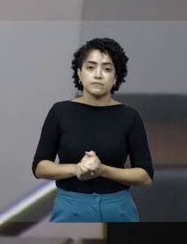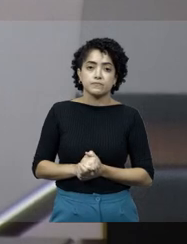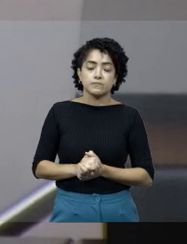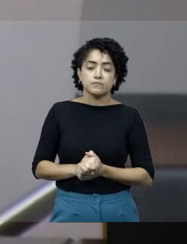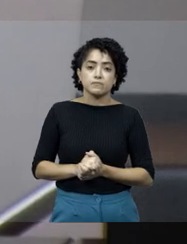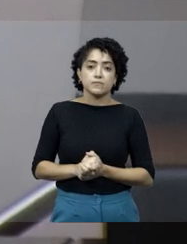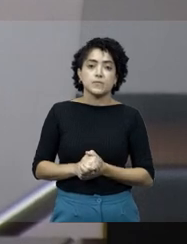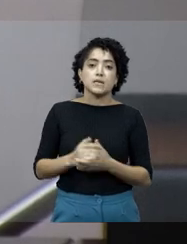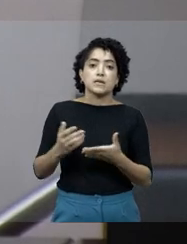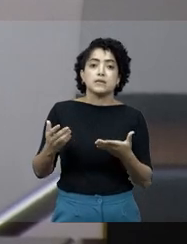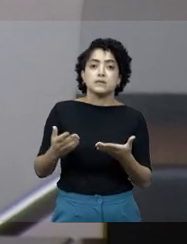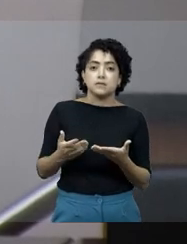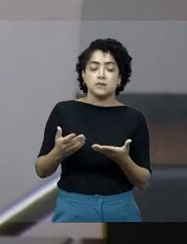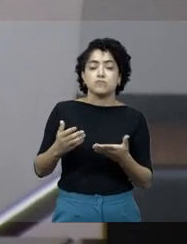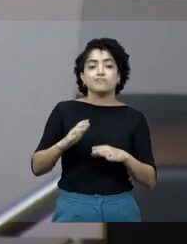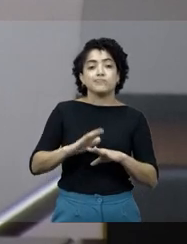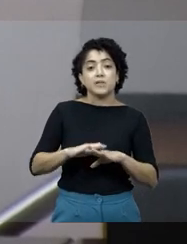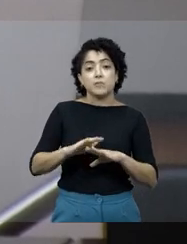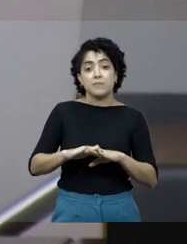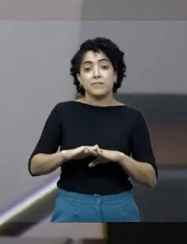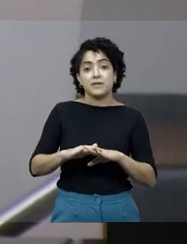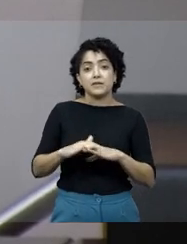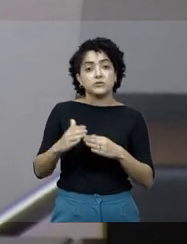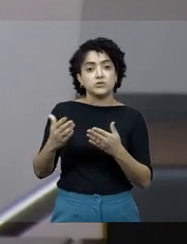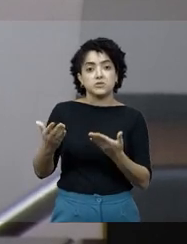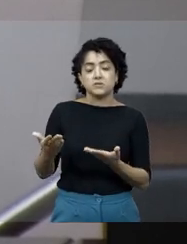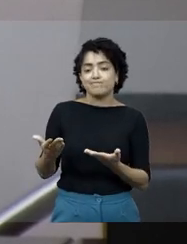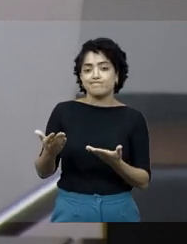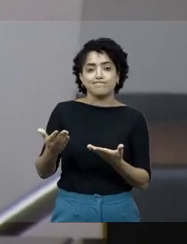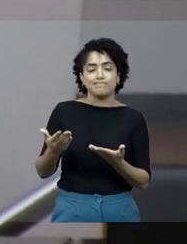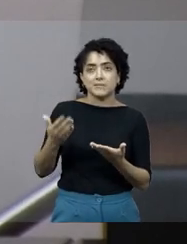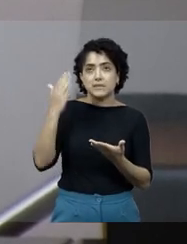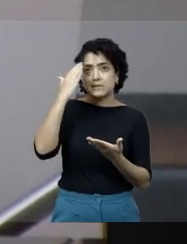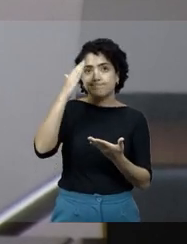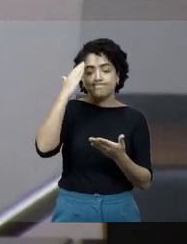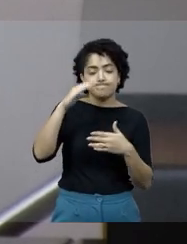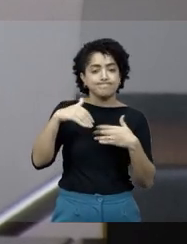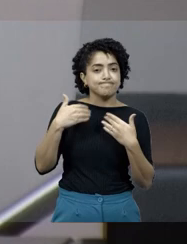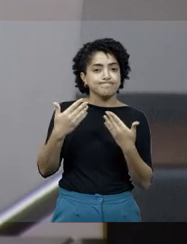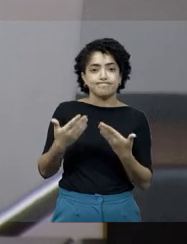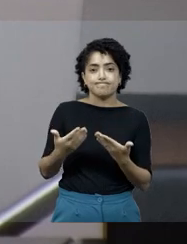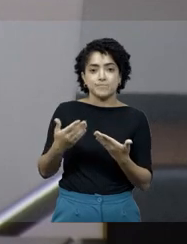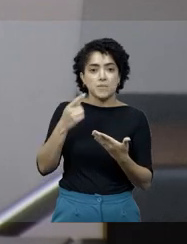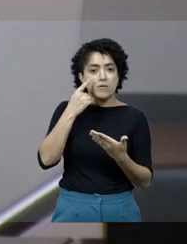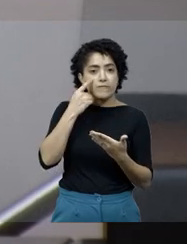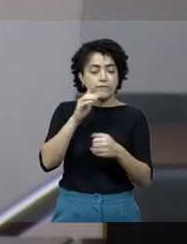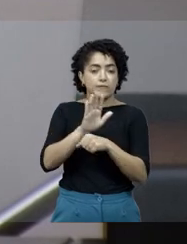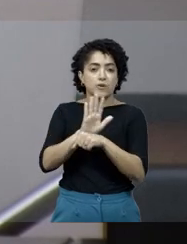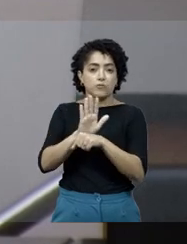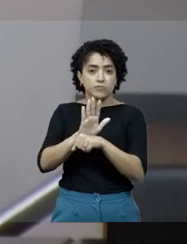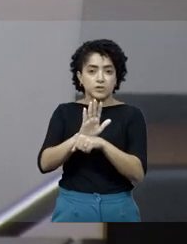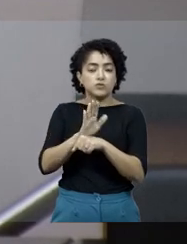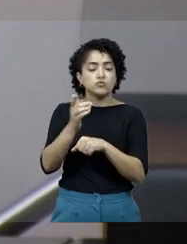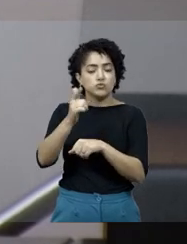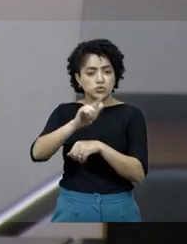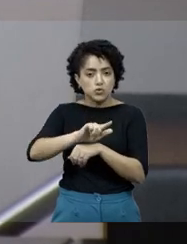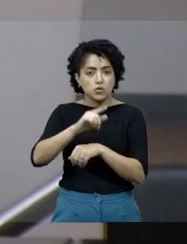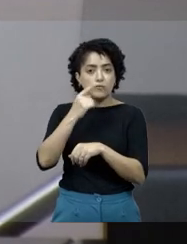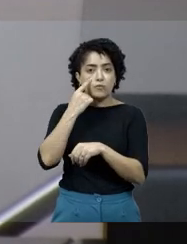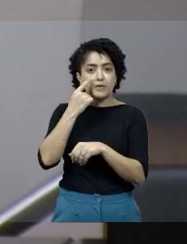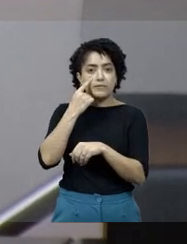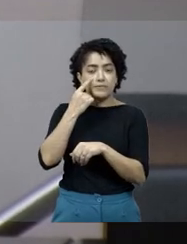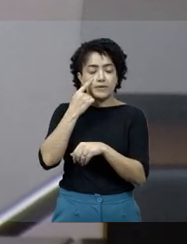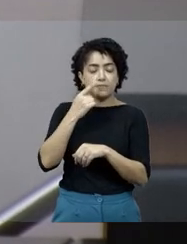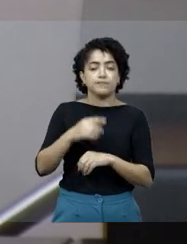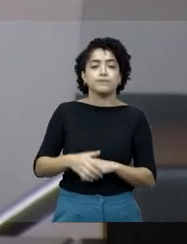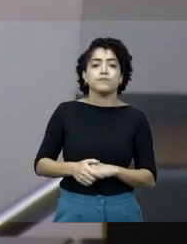uma prática, sabe, que não dá para entender. Eu queria botar o vídeo para vocês, vocês já viram, mas eu queria botar